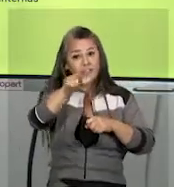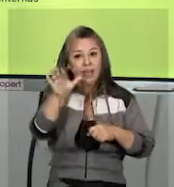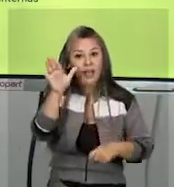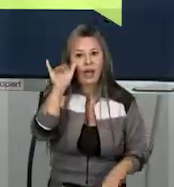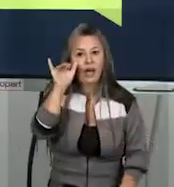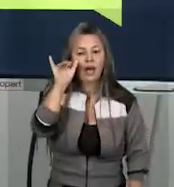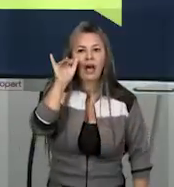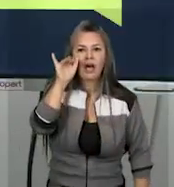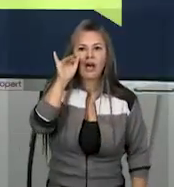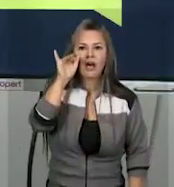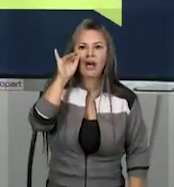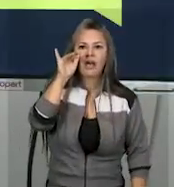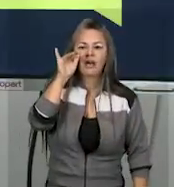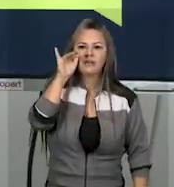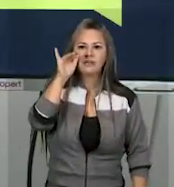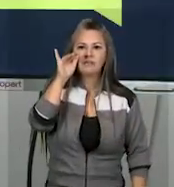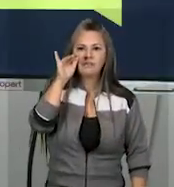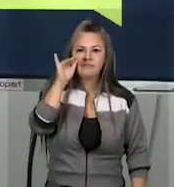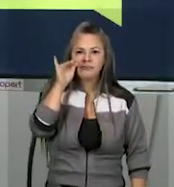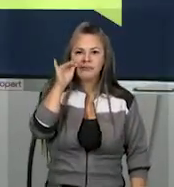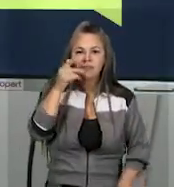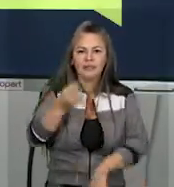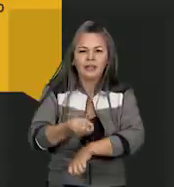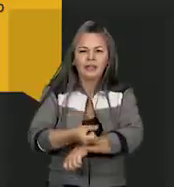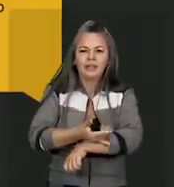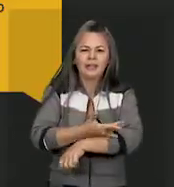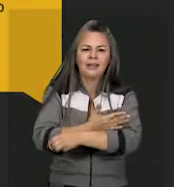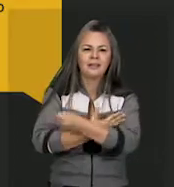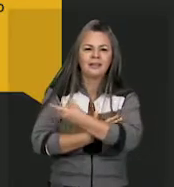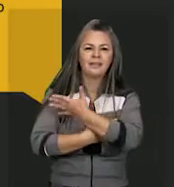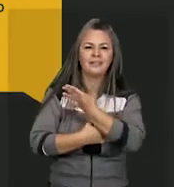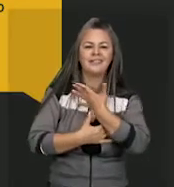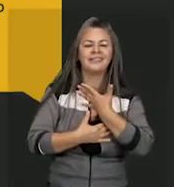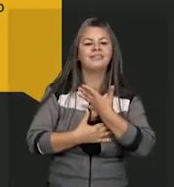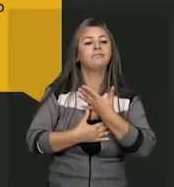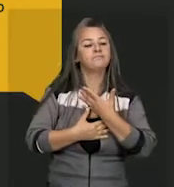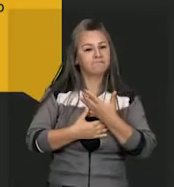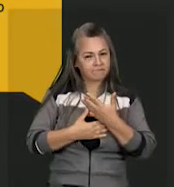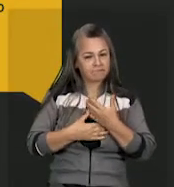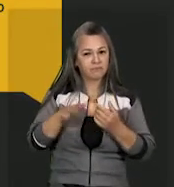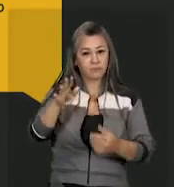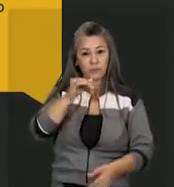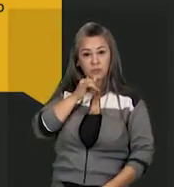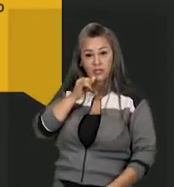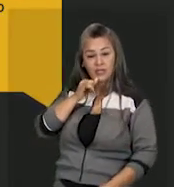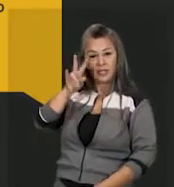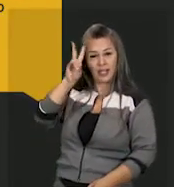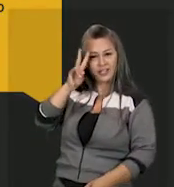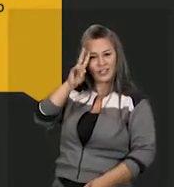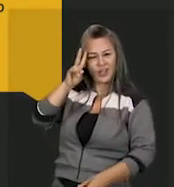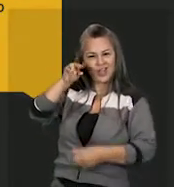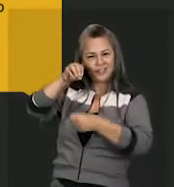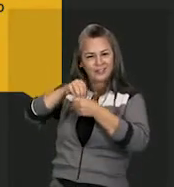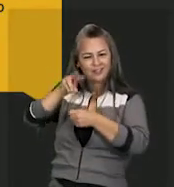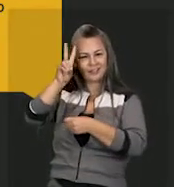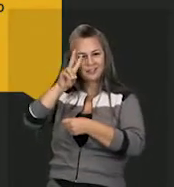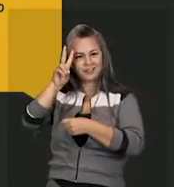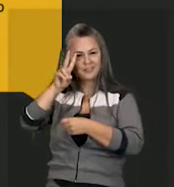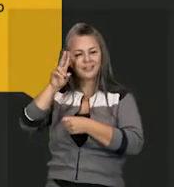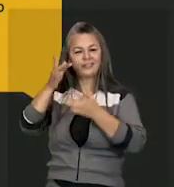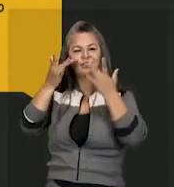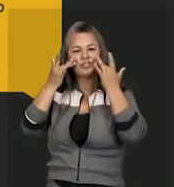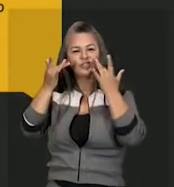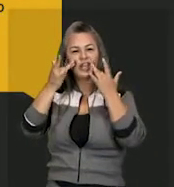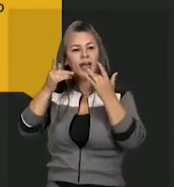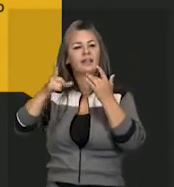né? Os conflitos encenados nas tragédias quase sempre tratavam de questões acerca de honra e poder,